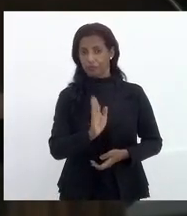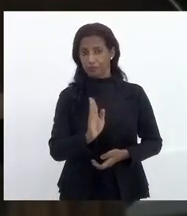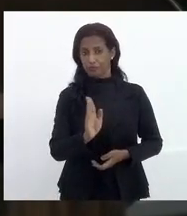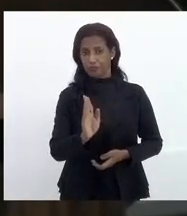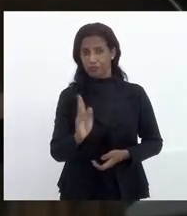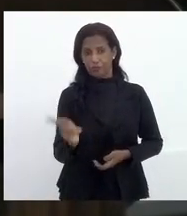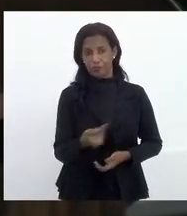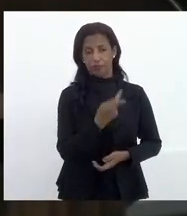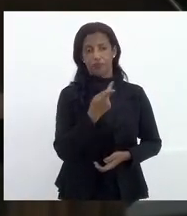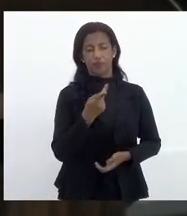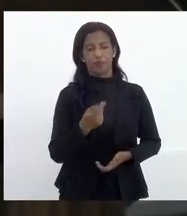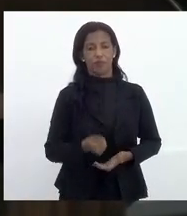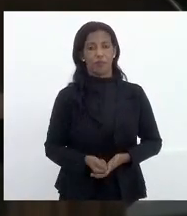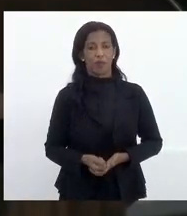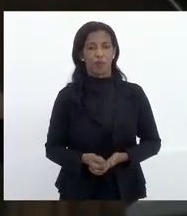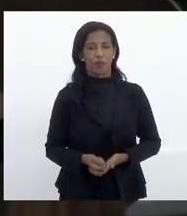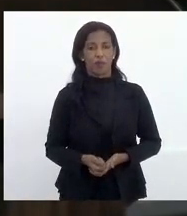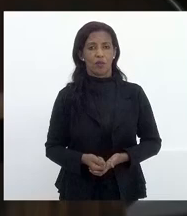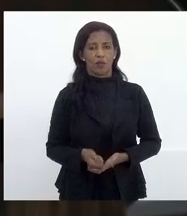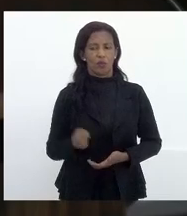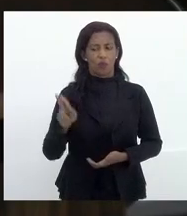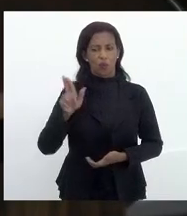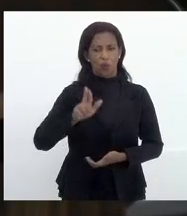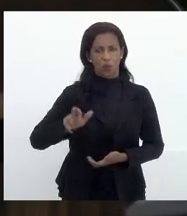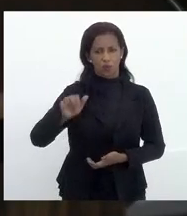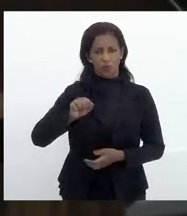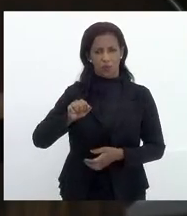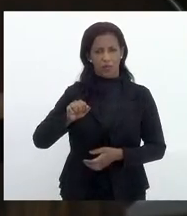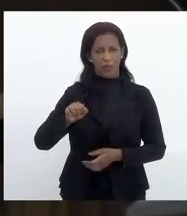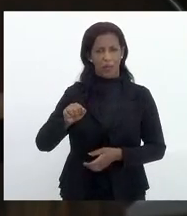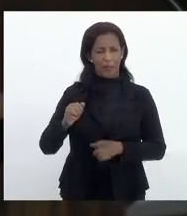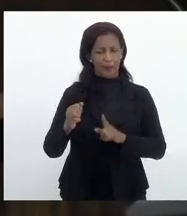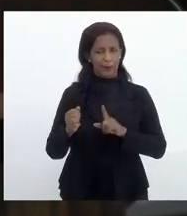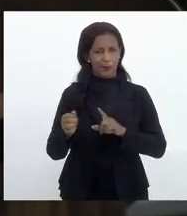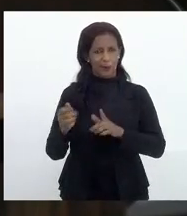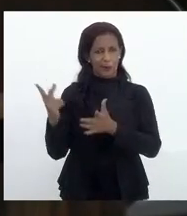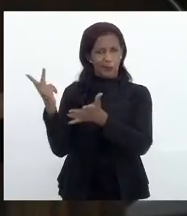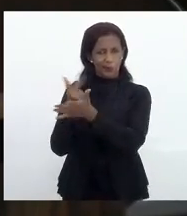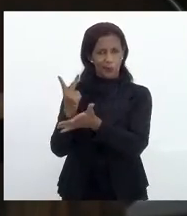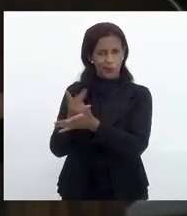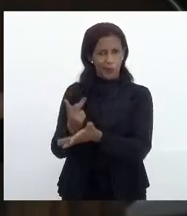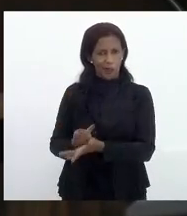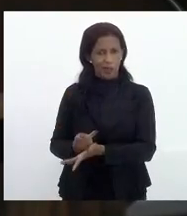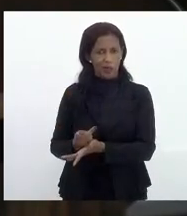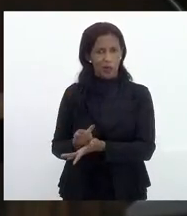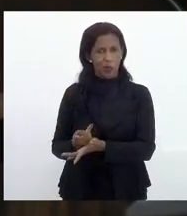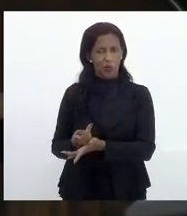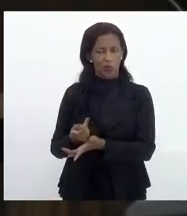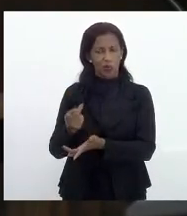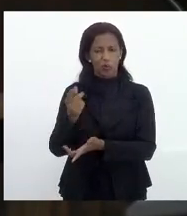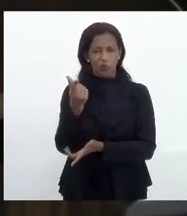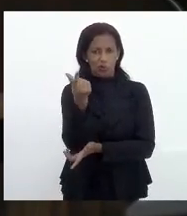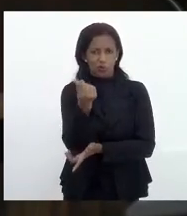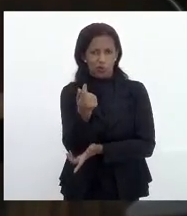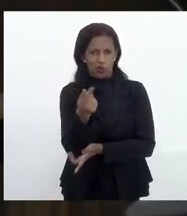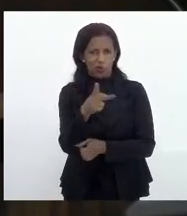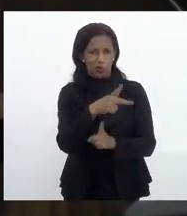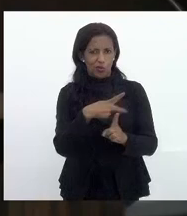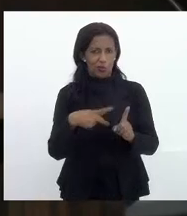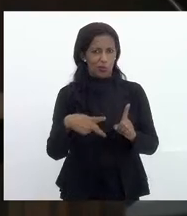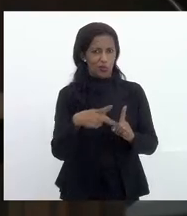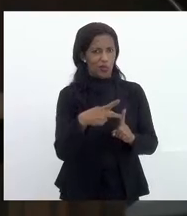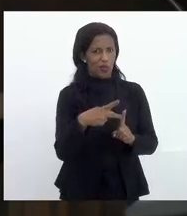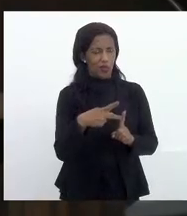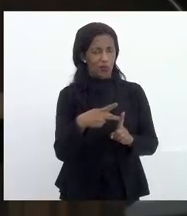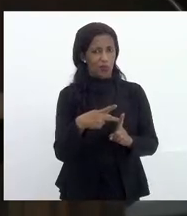1 foi o utilizado uma maneira uma malversação do dinheiro público no Rio previdência